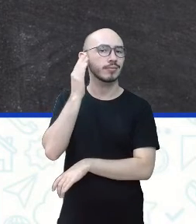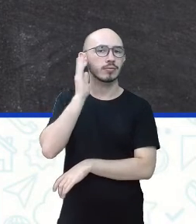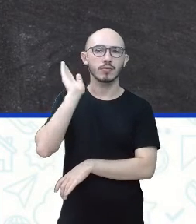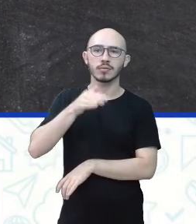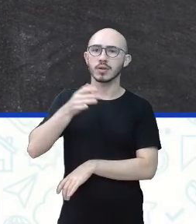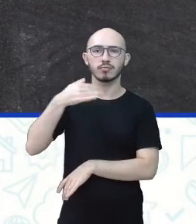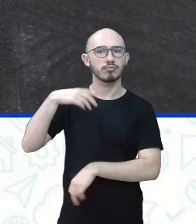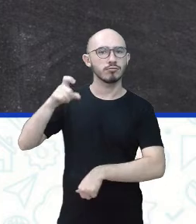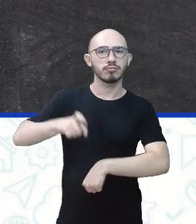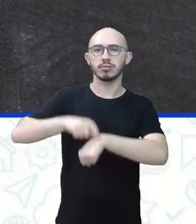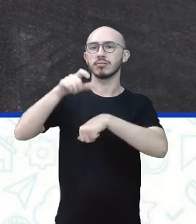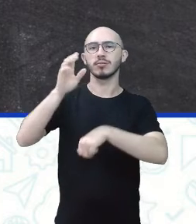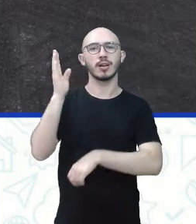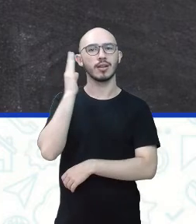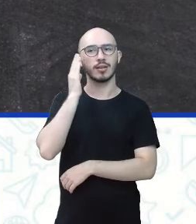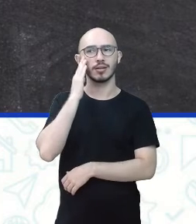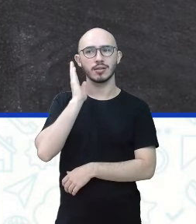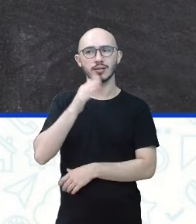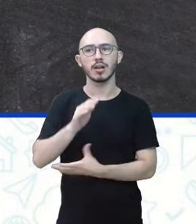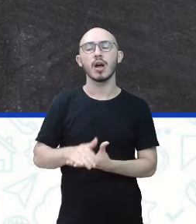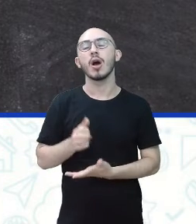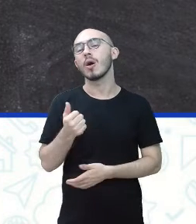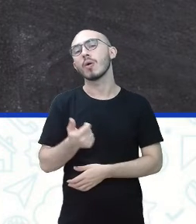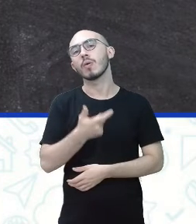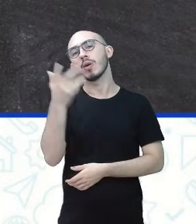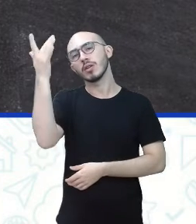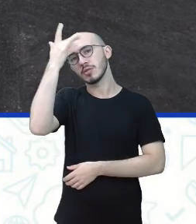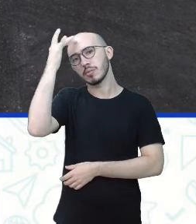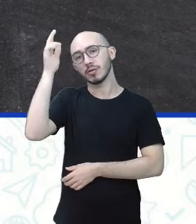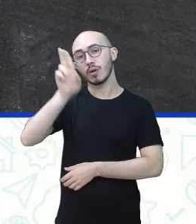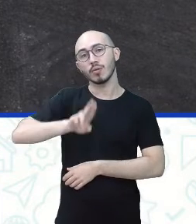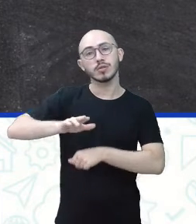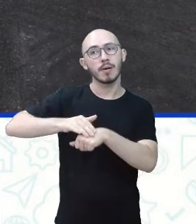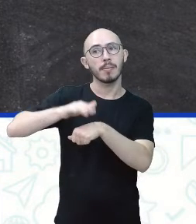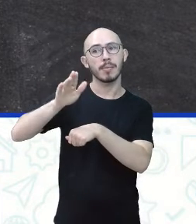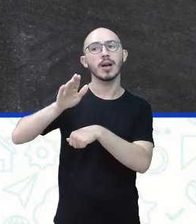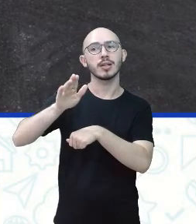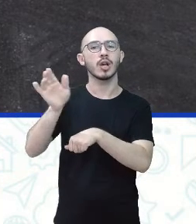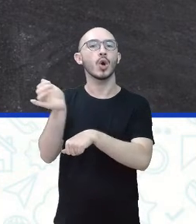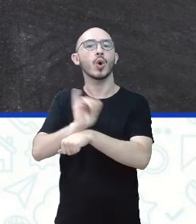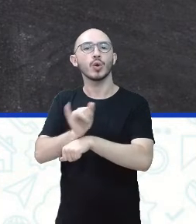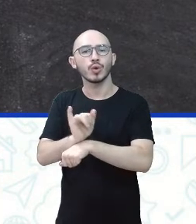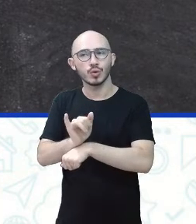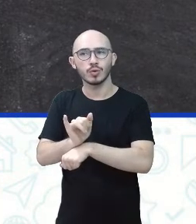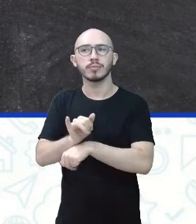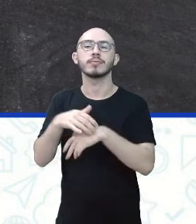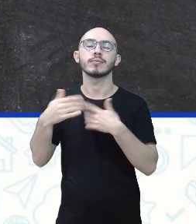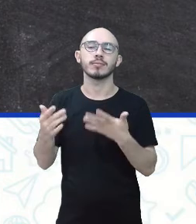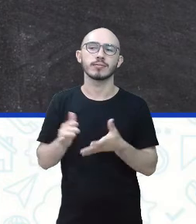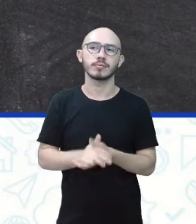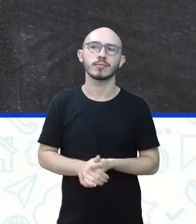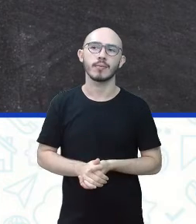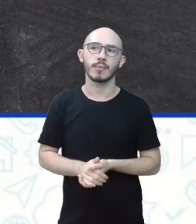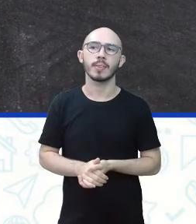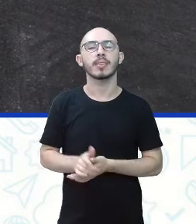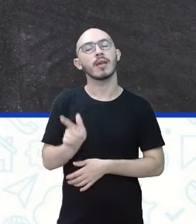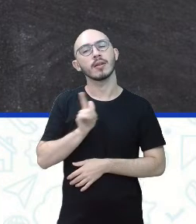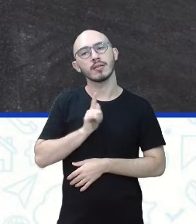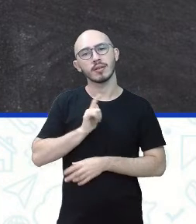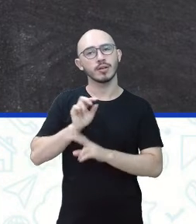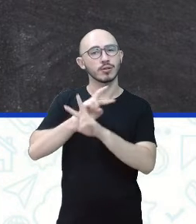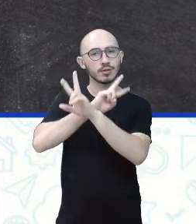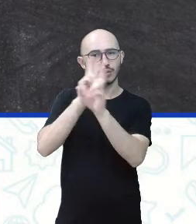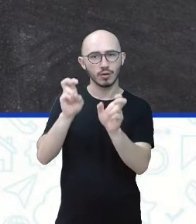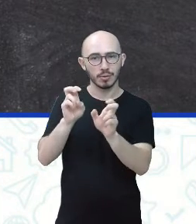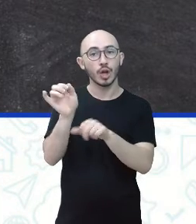imediata, né? E aí, gente, quantas pessoas usam mais o YouTube? E aí a gente observa a coluna do meio, que está referente